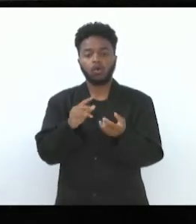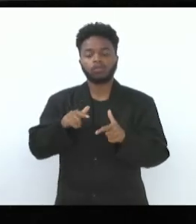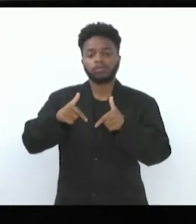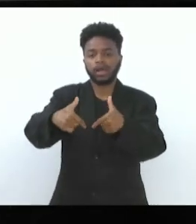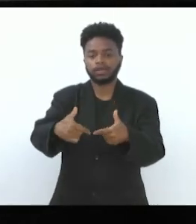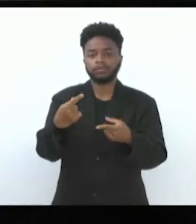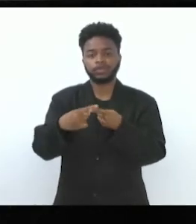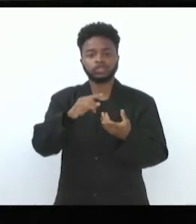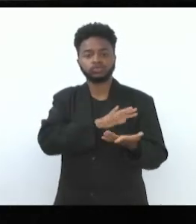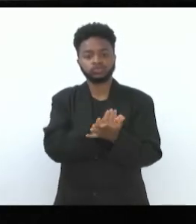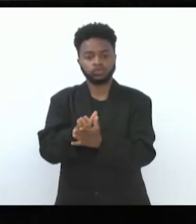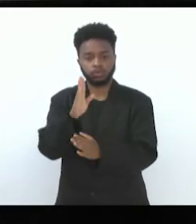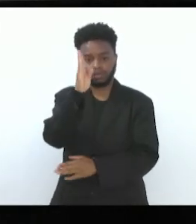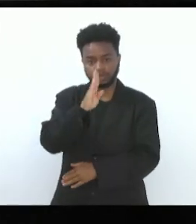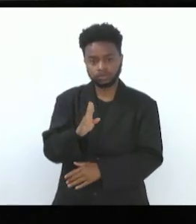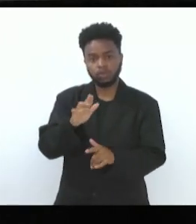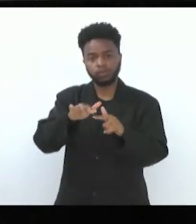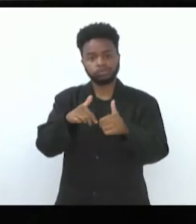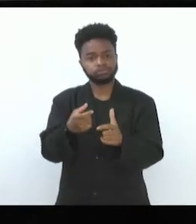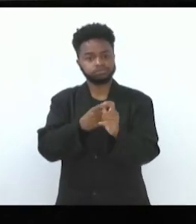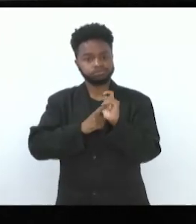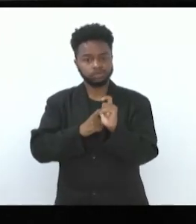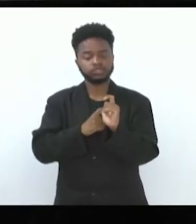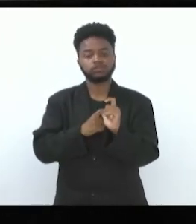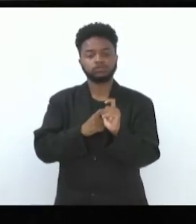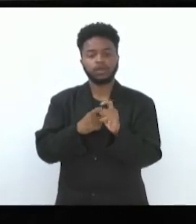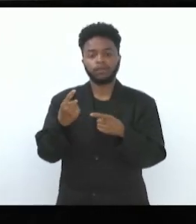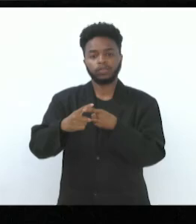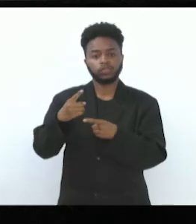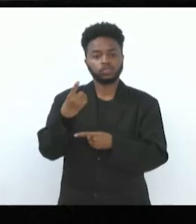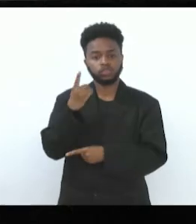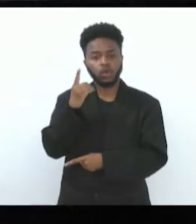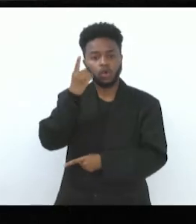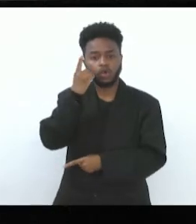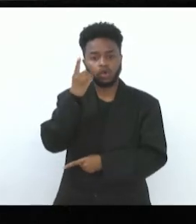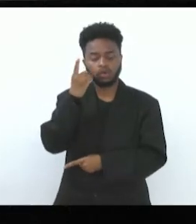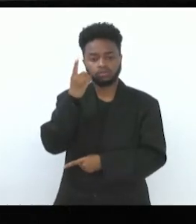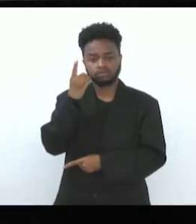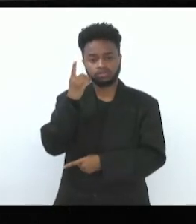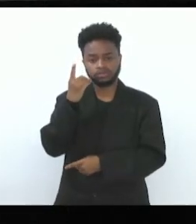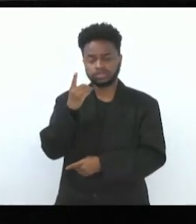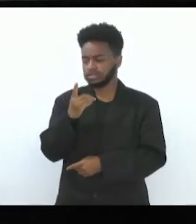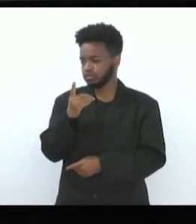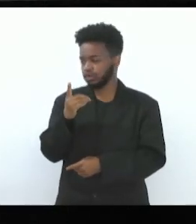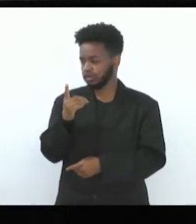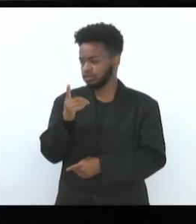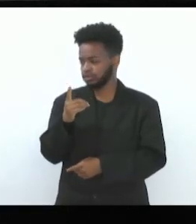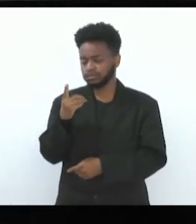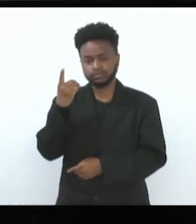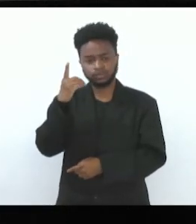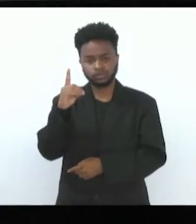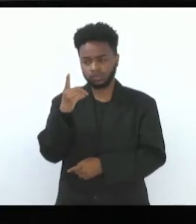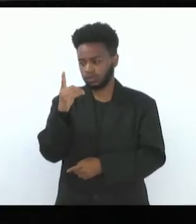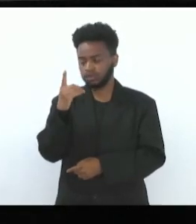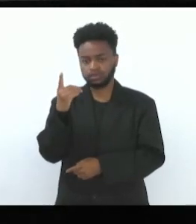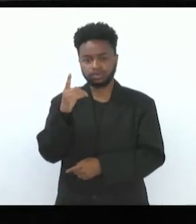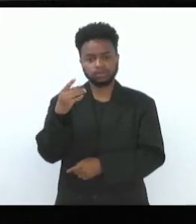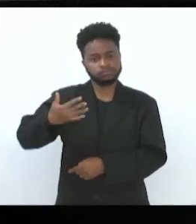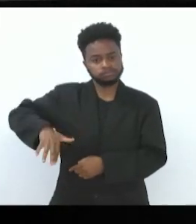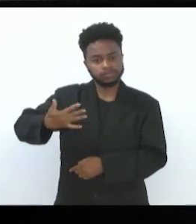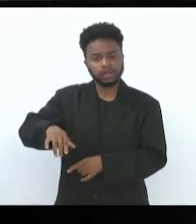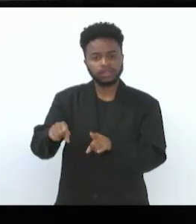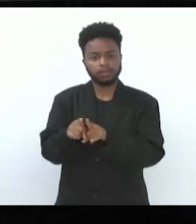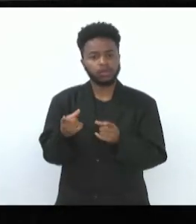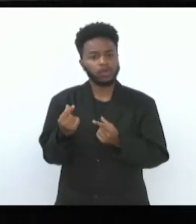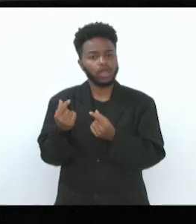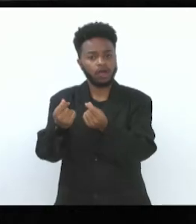o Brasil com dívidas, o dólar lá na casa do chapéu, o real, uma das moedas mais desvalorizadas, nem